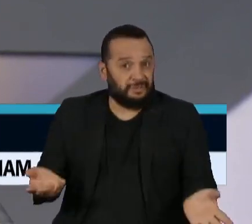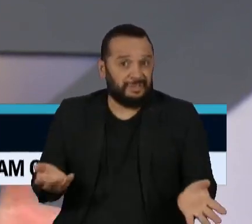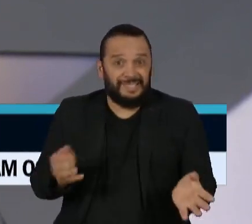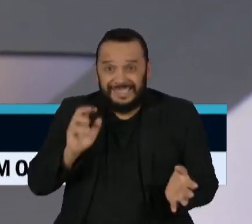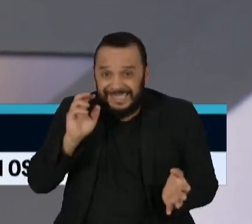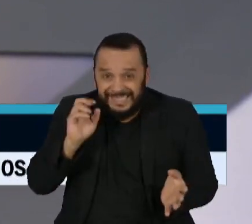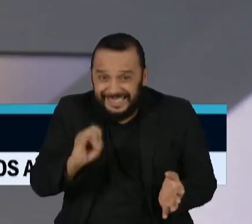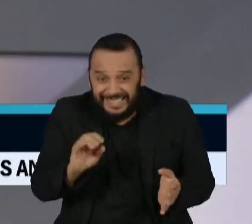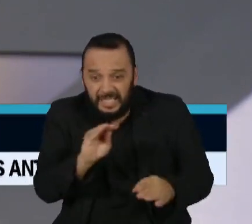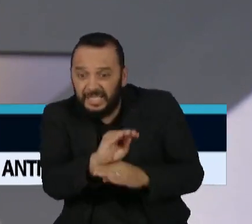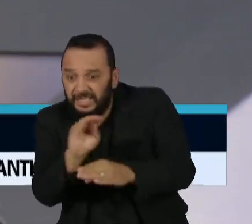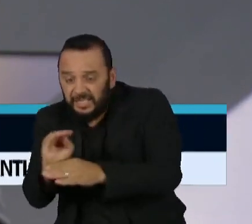cumprir essa meta